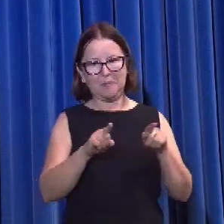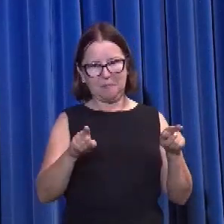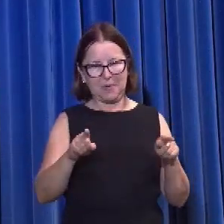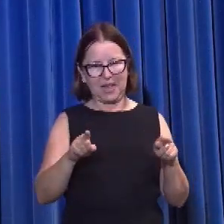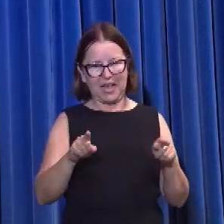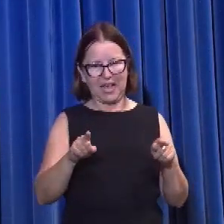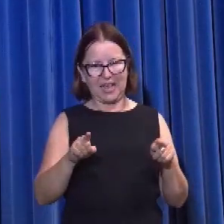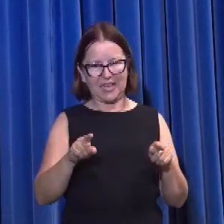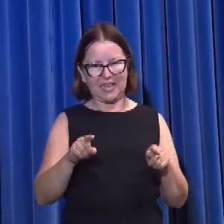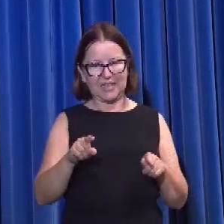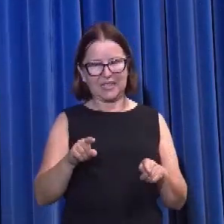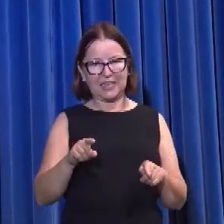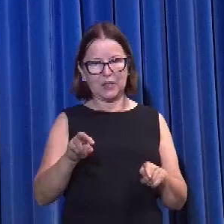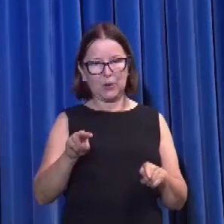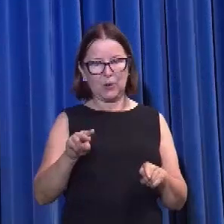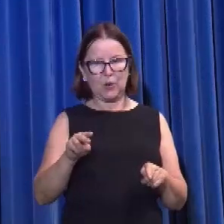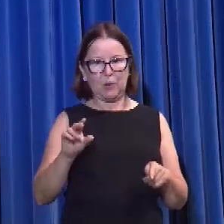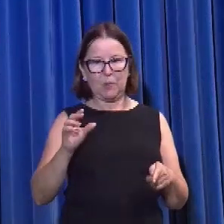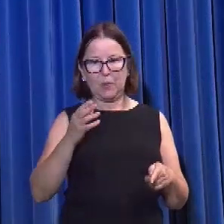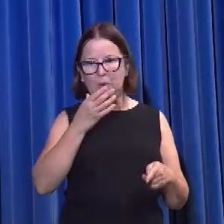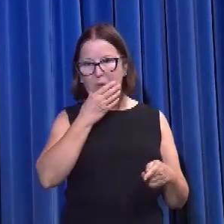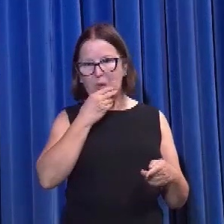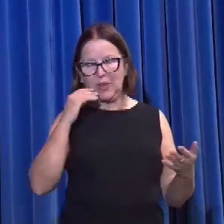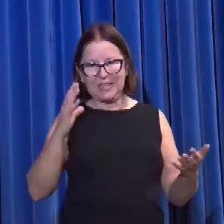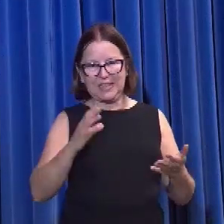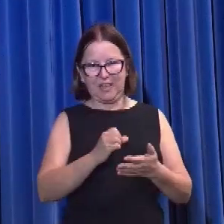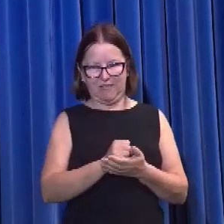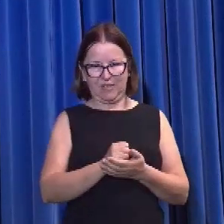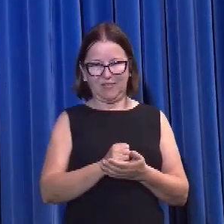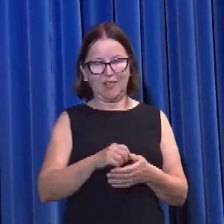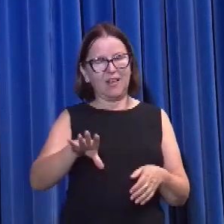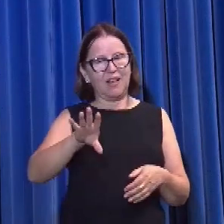ama o lixo que Ele escolheu.